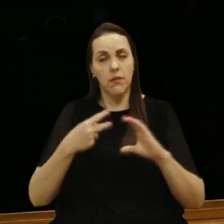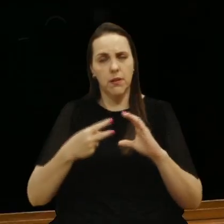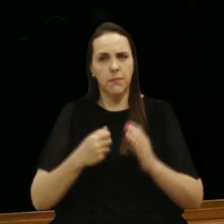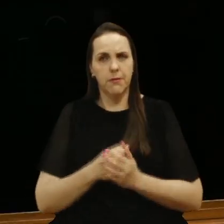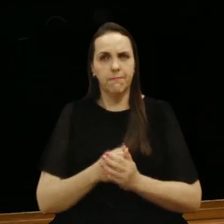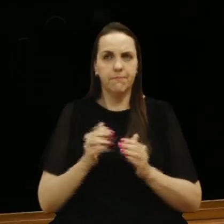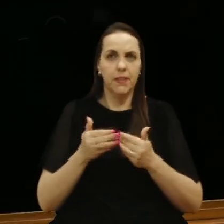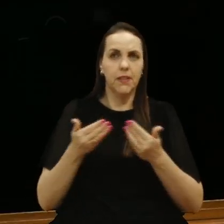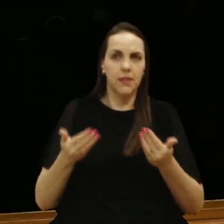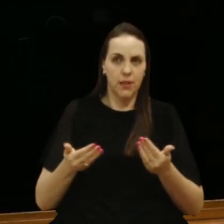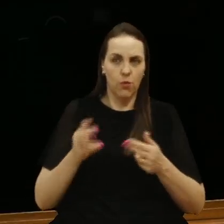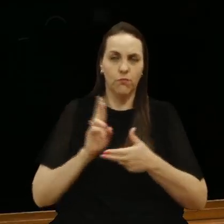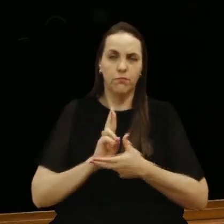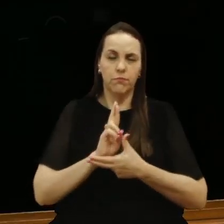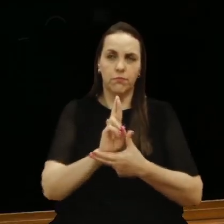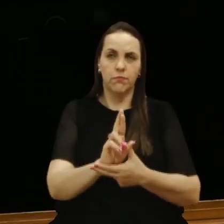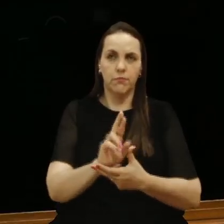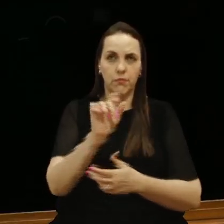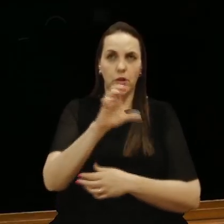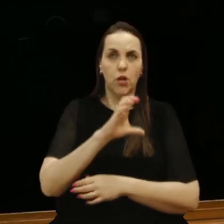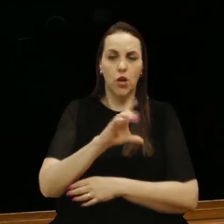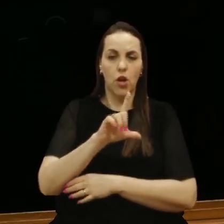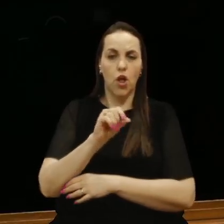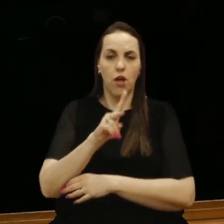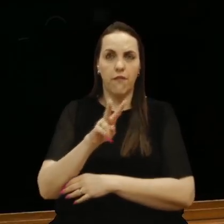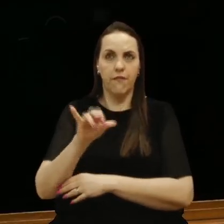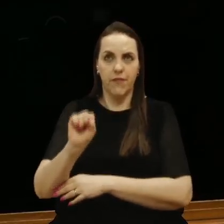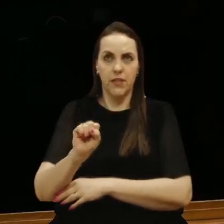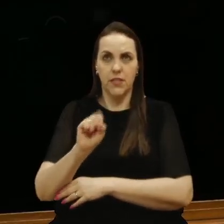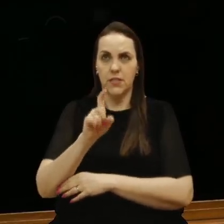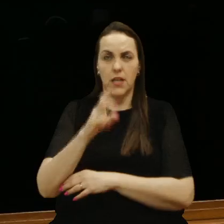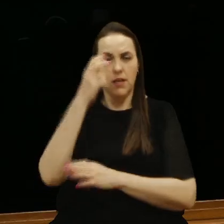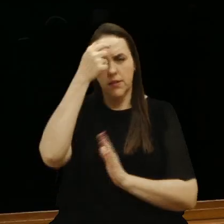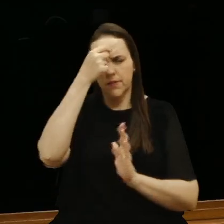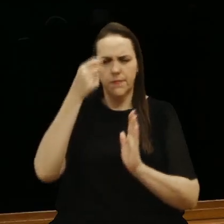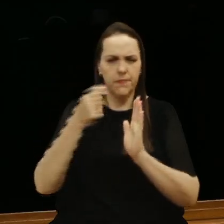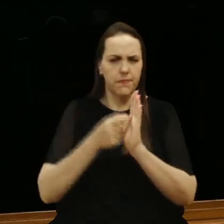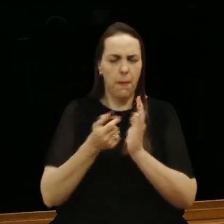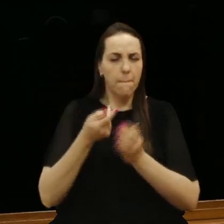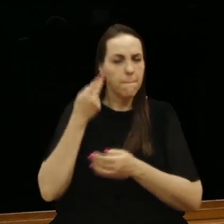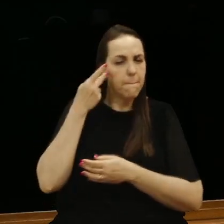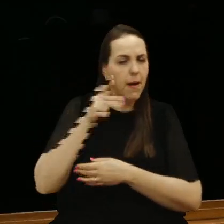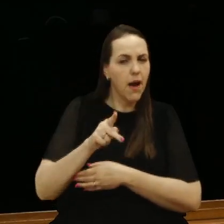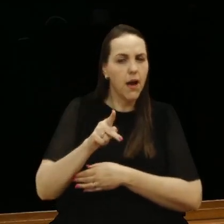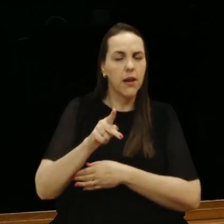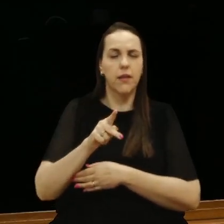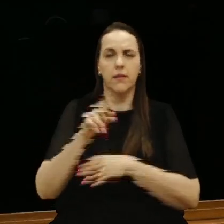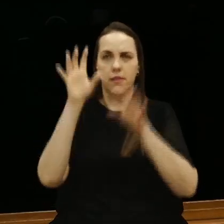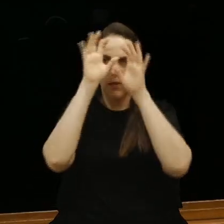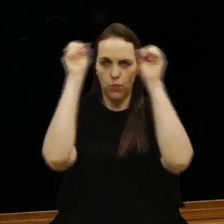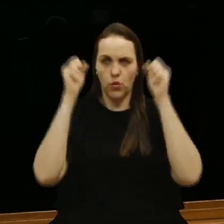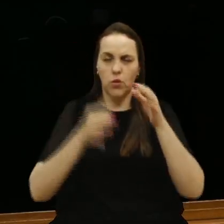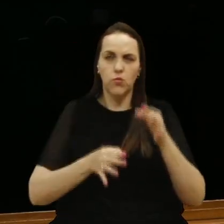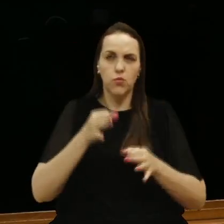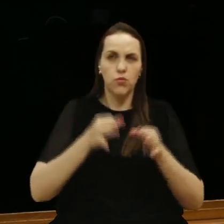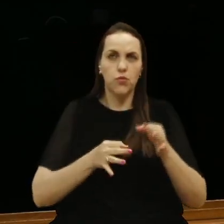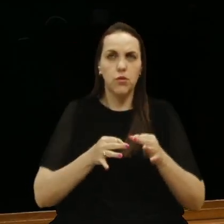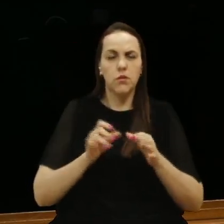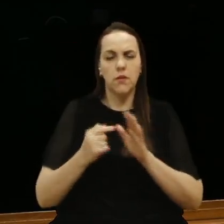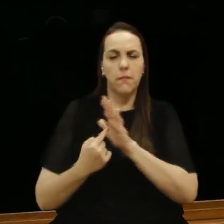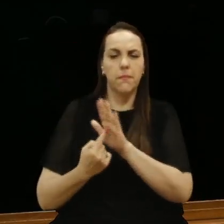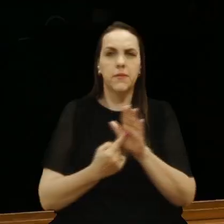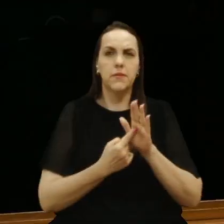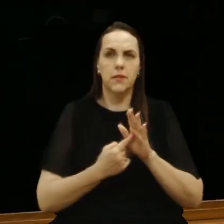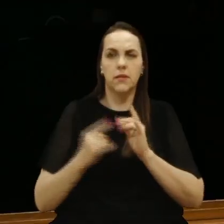Então, o desembargador Clóvis não é só um paladino da inteligência artificial para o Tribunal de Justiça, mas tem apresentado em diversos órgãos públicos